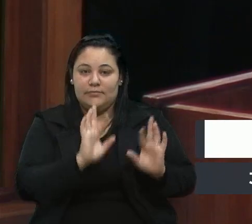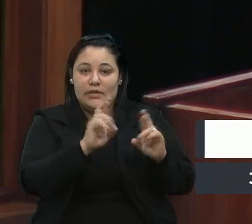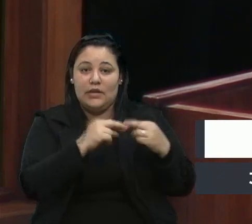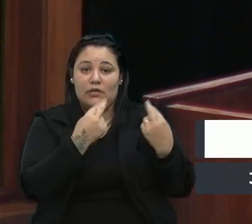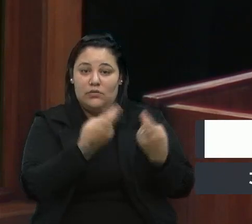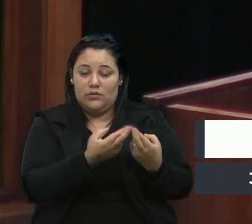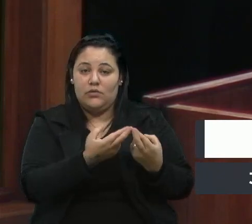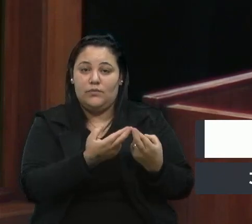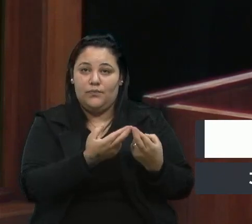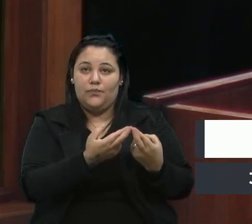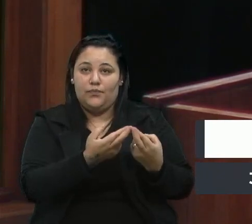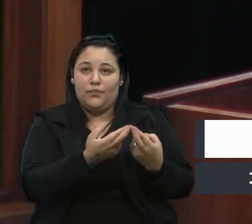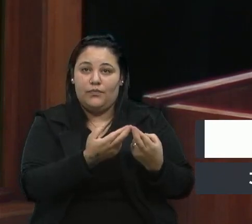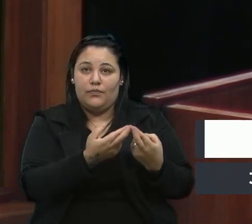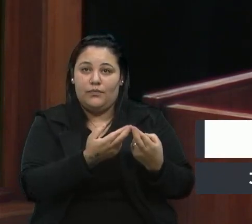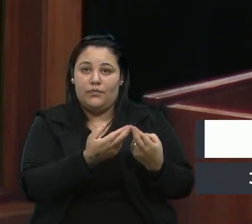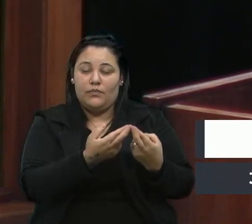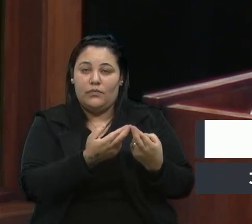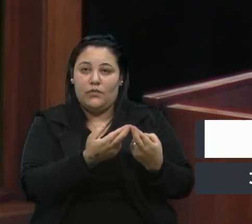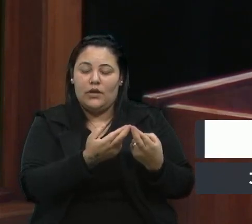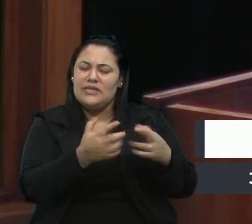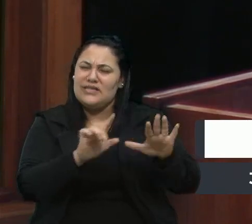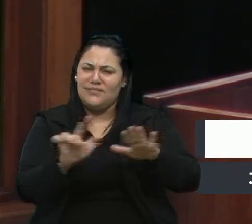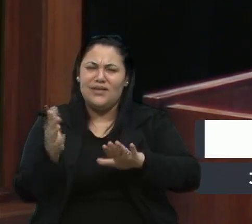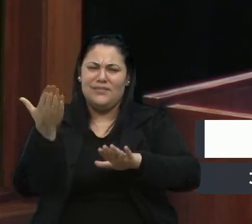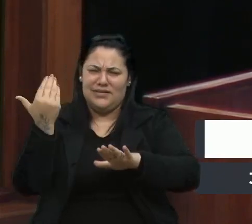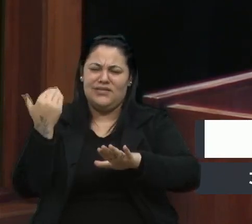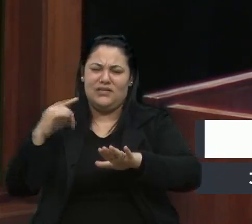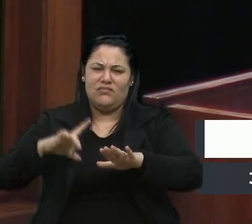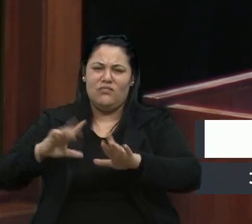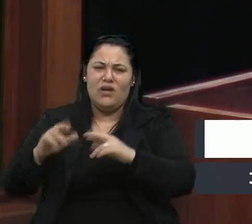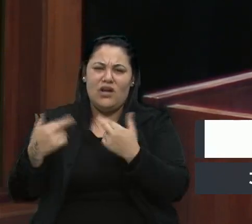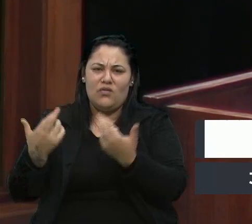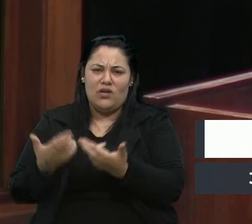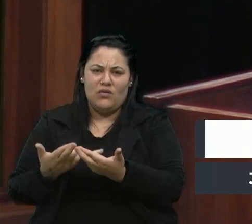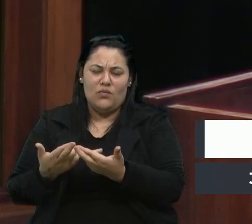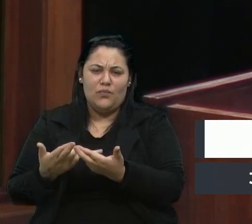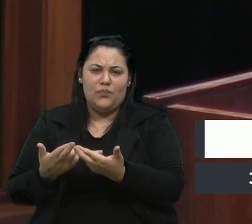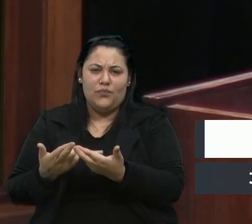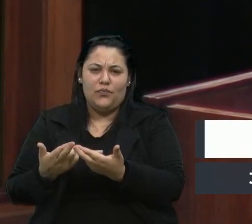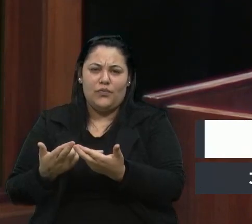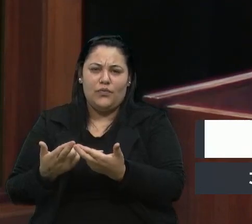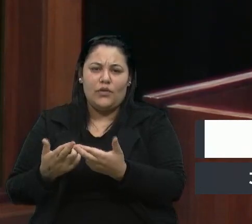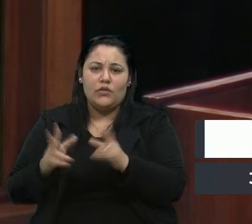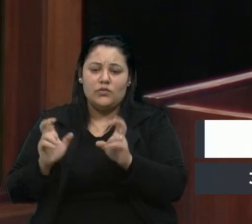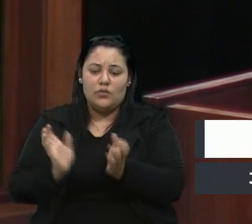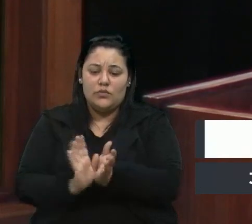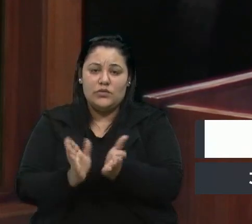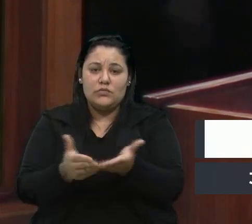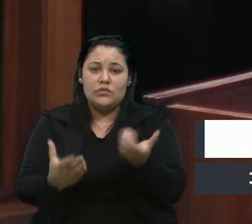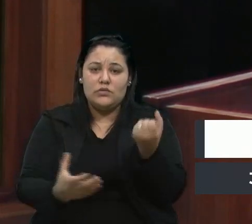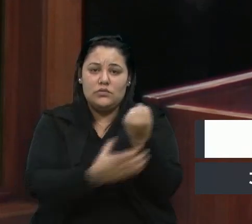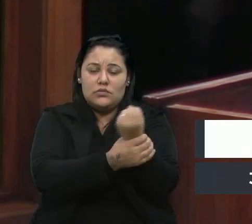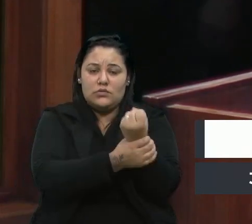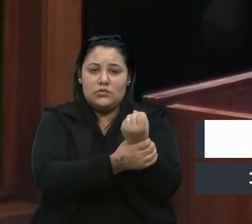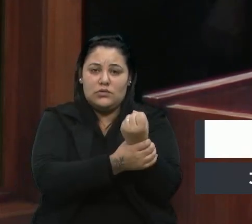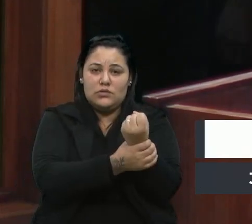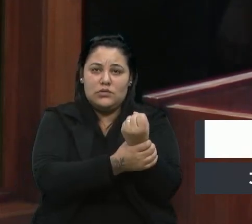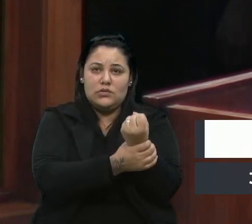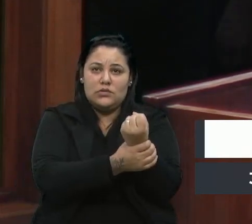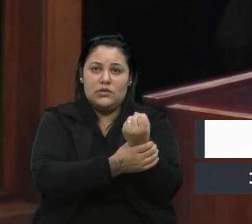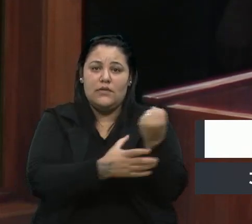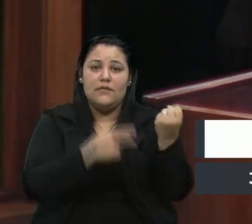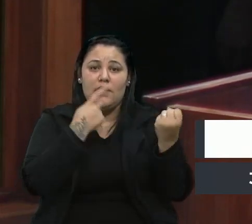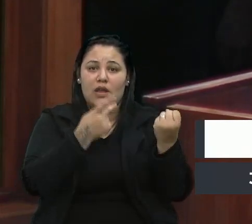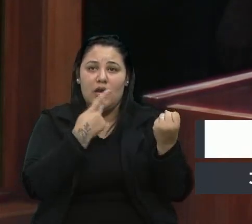tivemos na semana passada, na questão da Comissão de Segurança, onde que